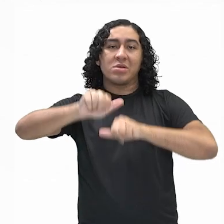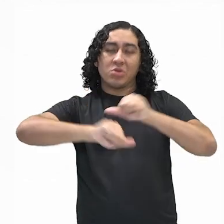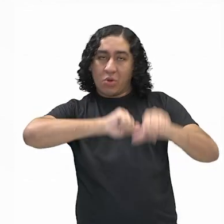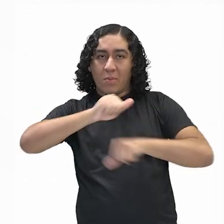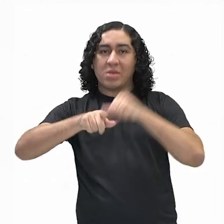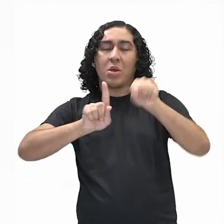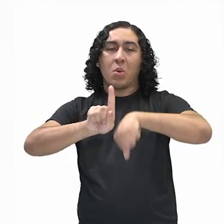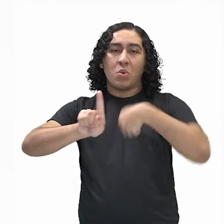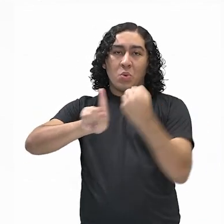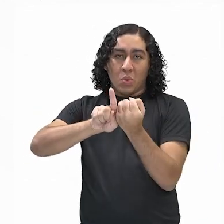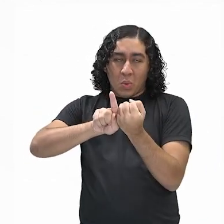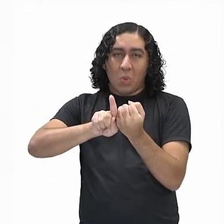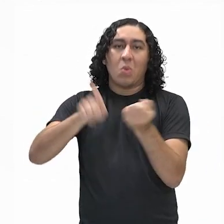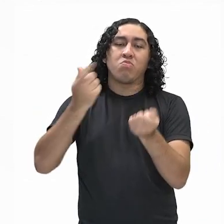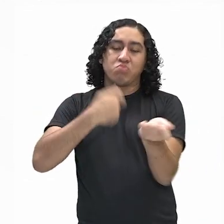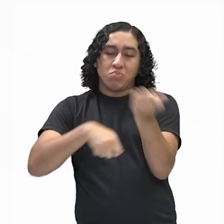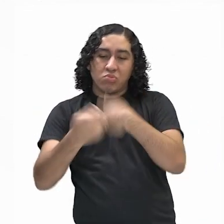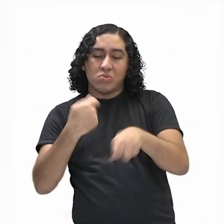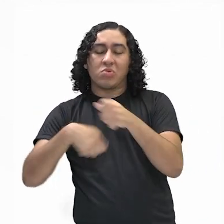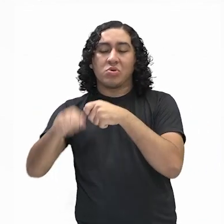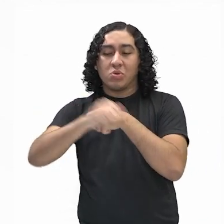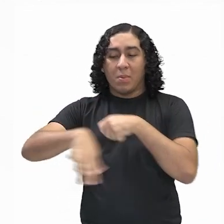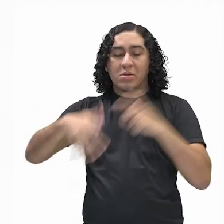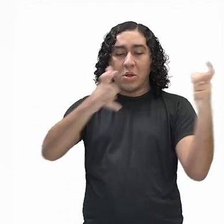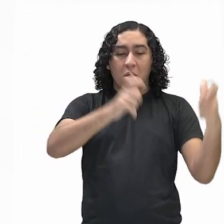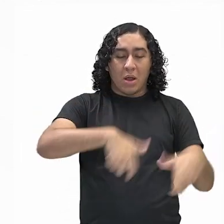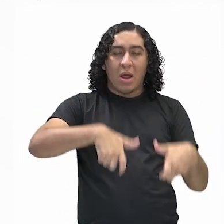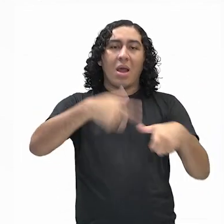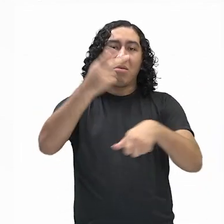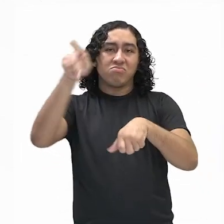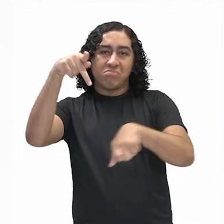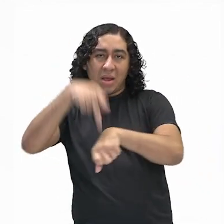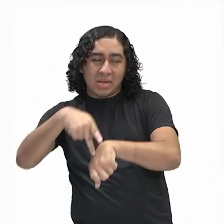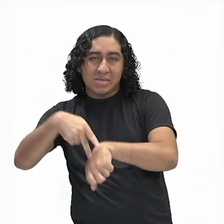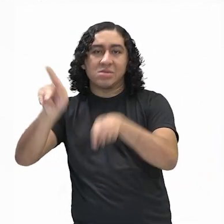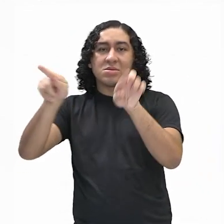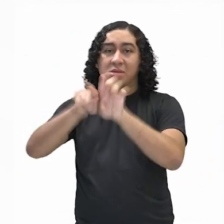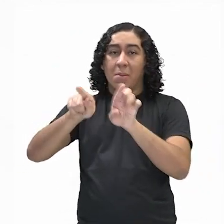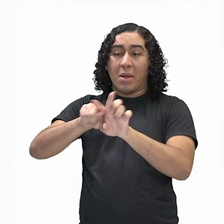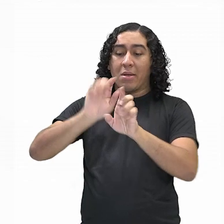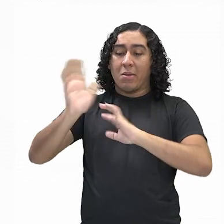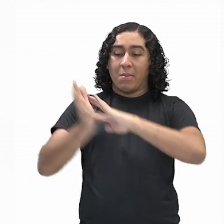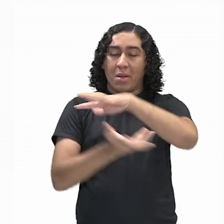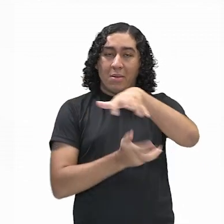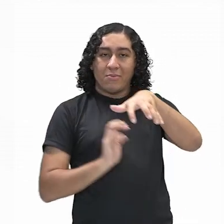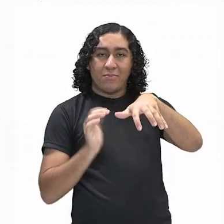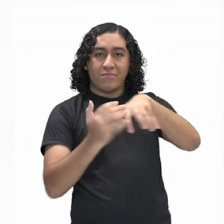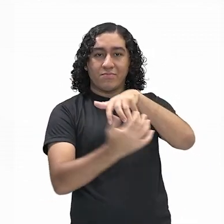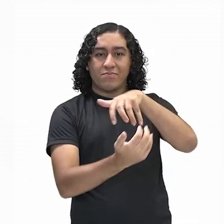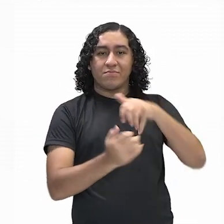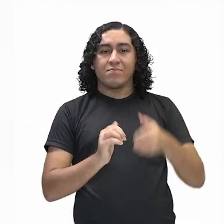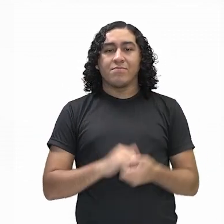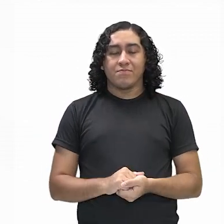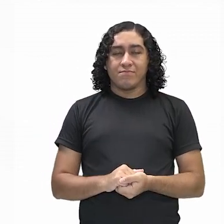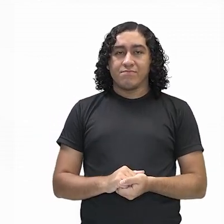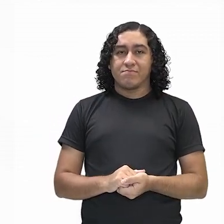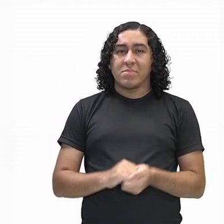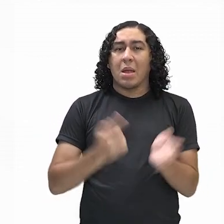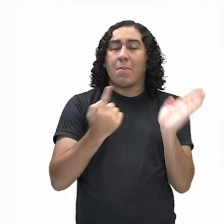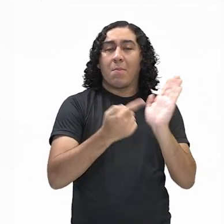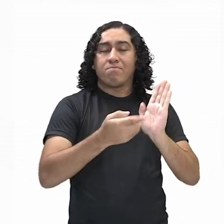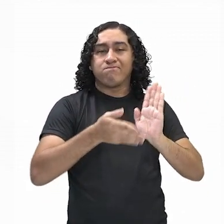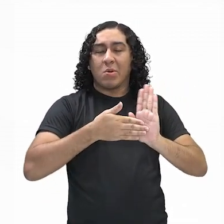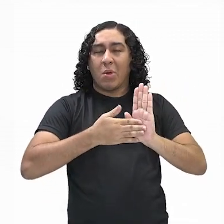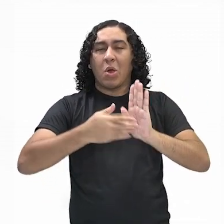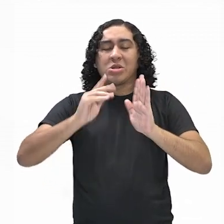e socioambientais em âmbito local, regional, nacional e global. Proposição de práticas sustentáveis